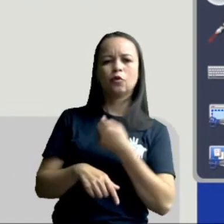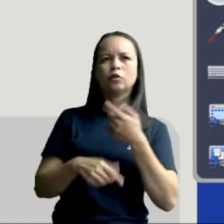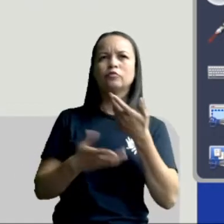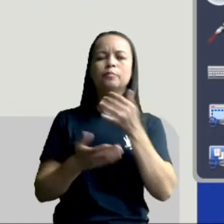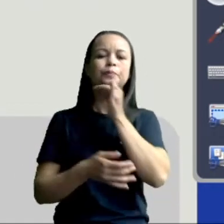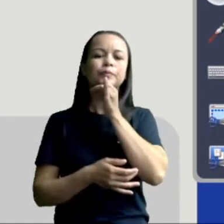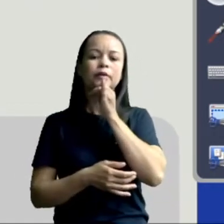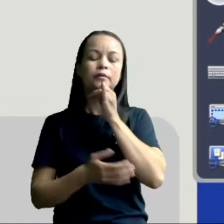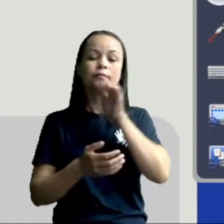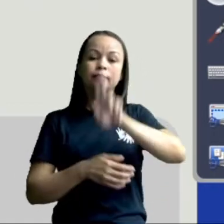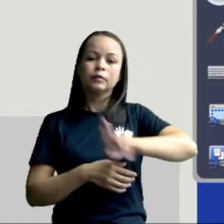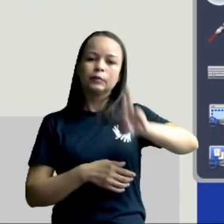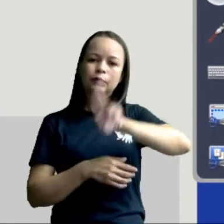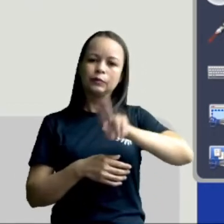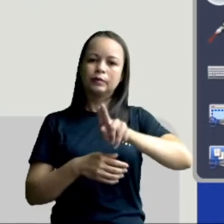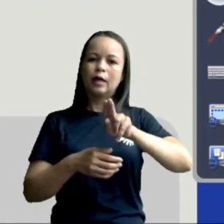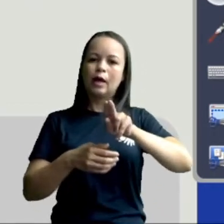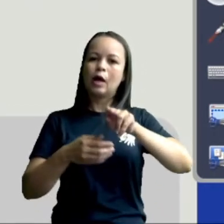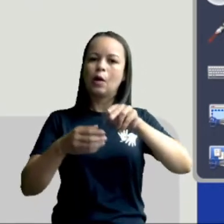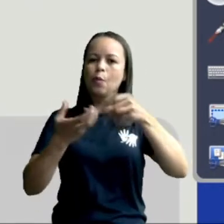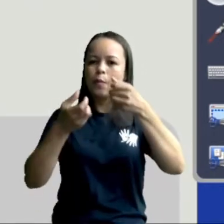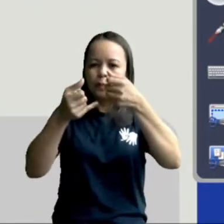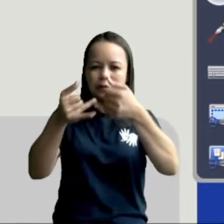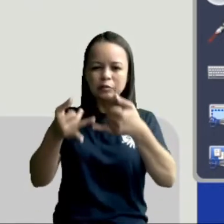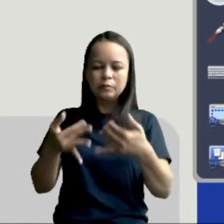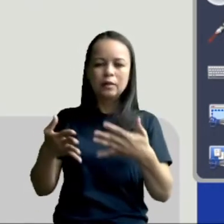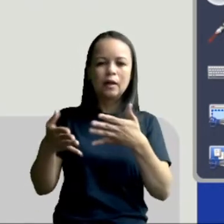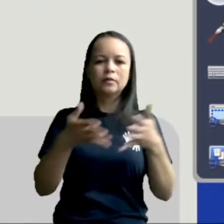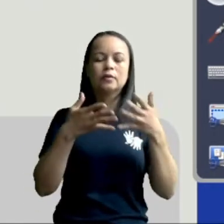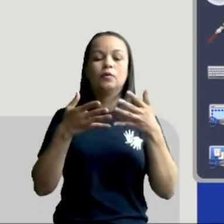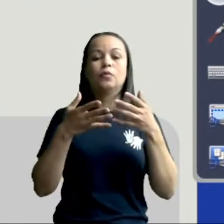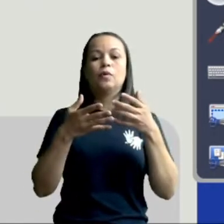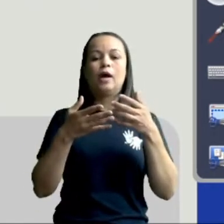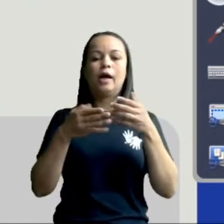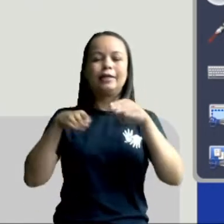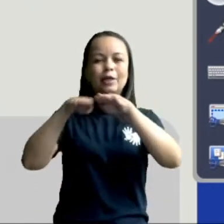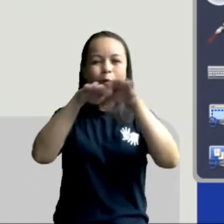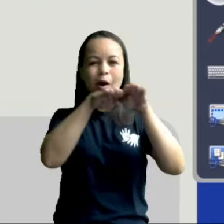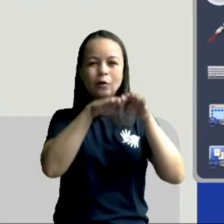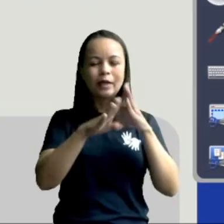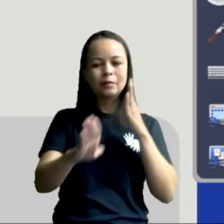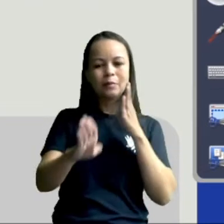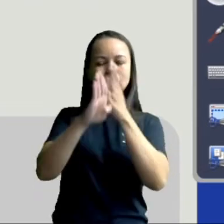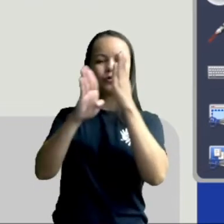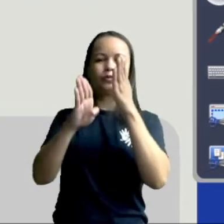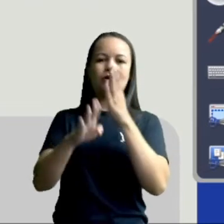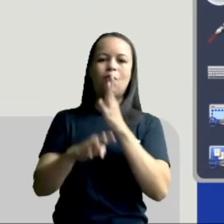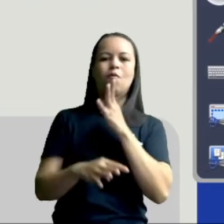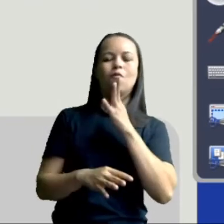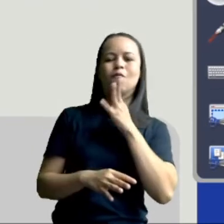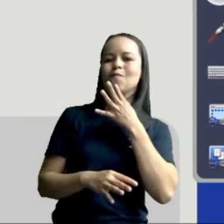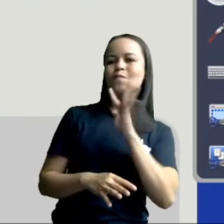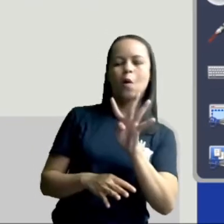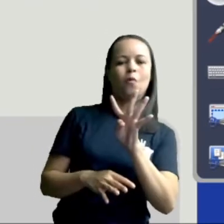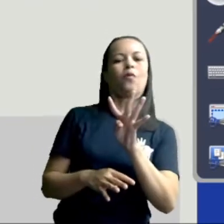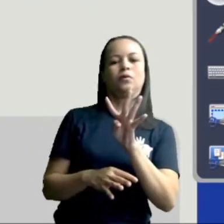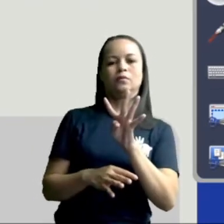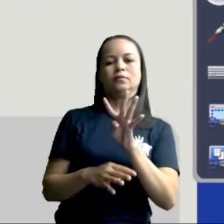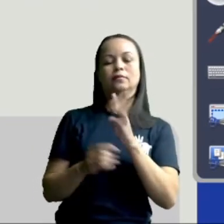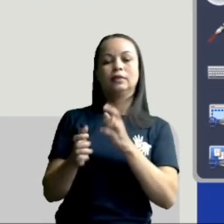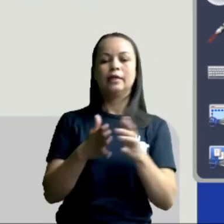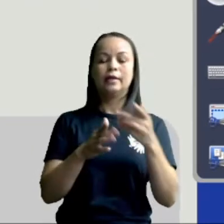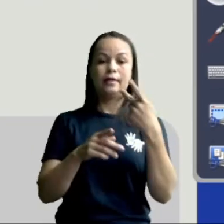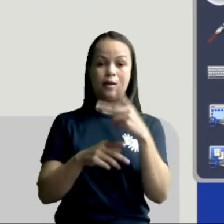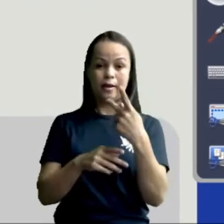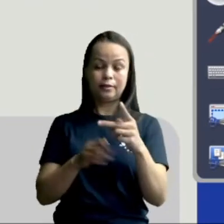por exemplo, usar uma expressão, né, usar uma igualdade para descobrir um valor desconhecido. E essas propriedades